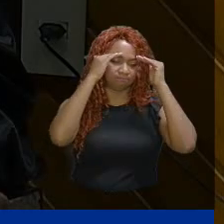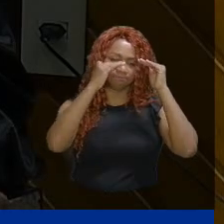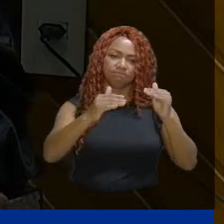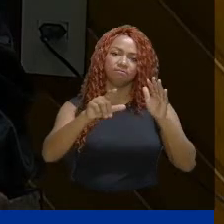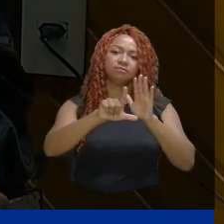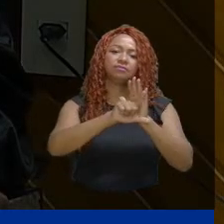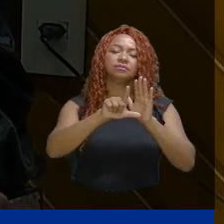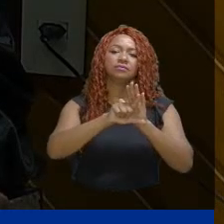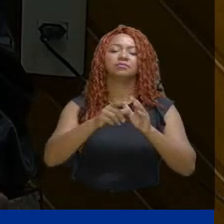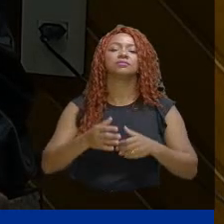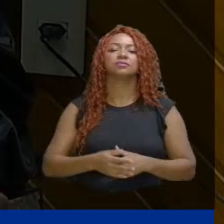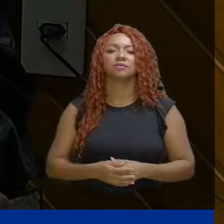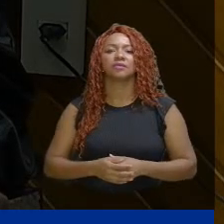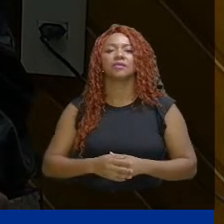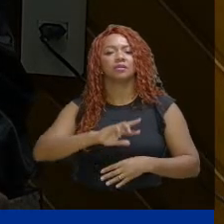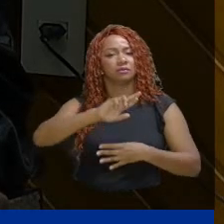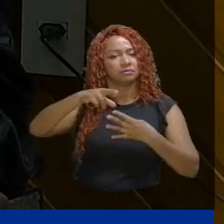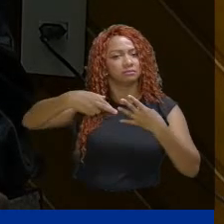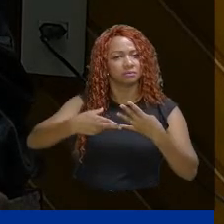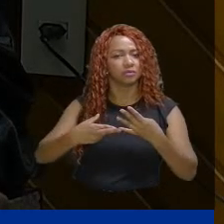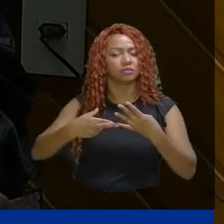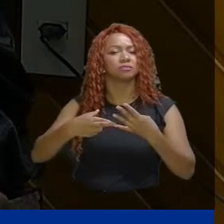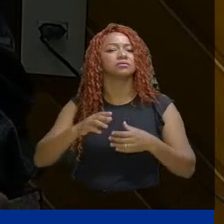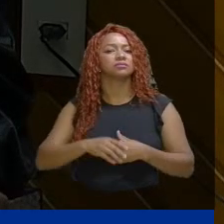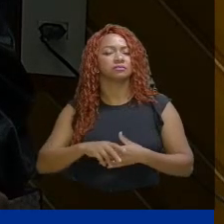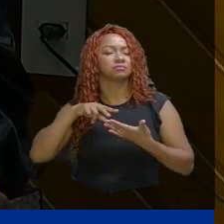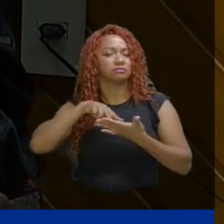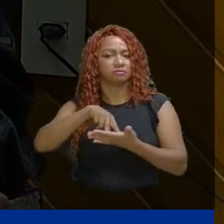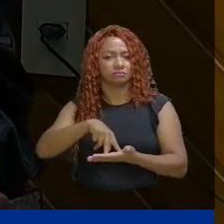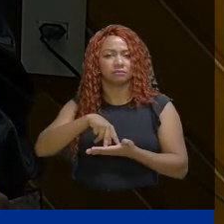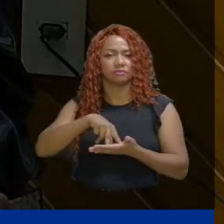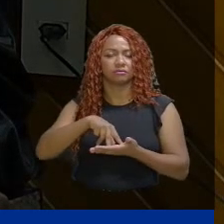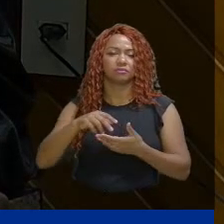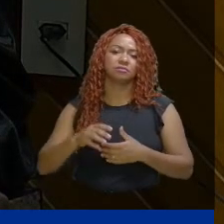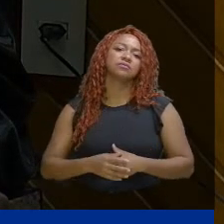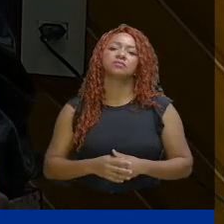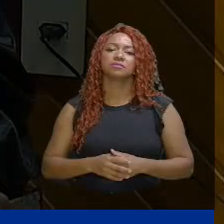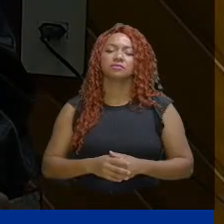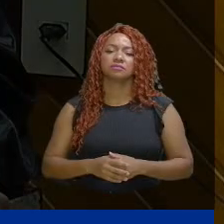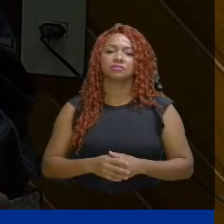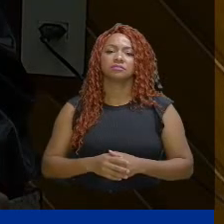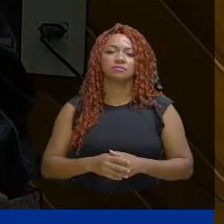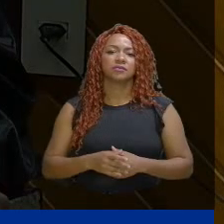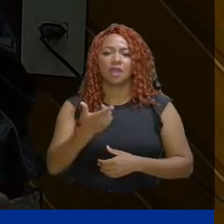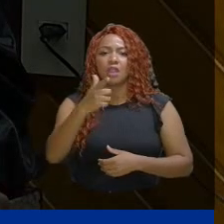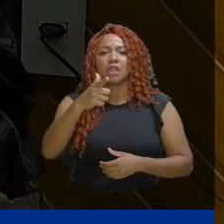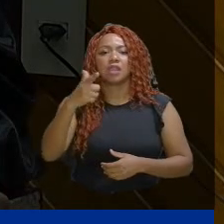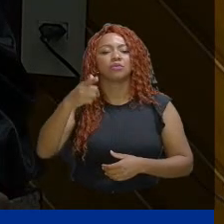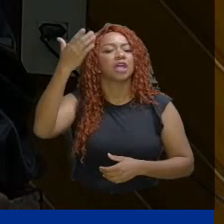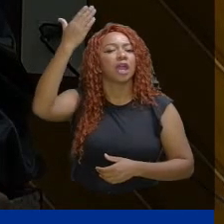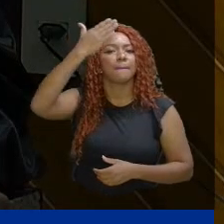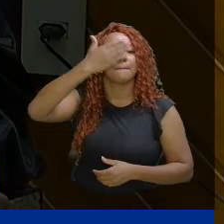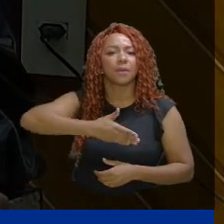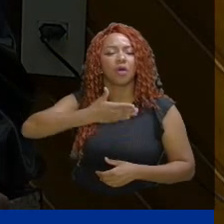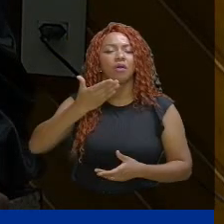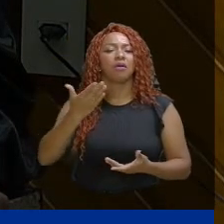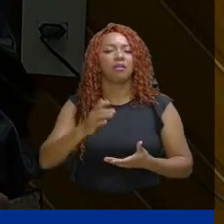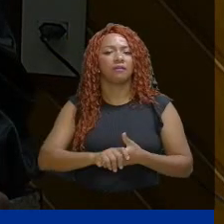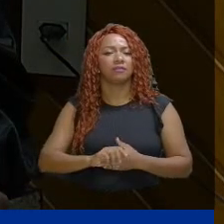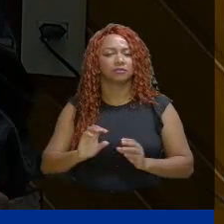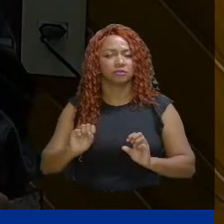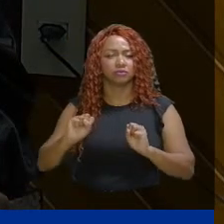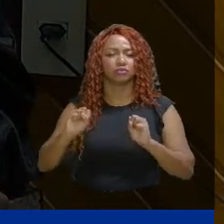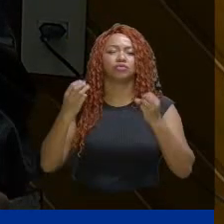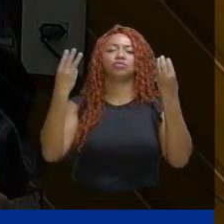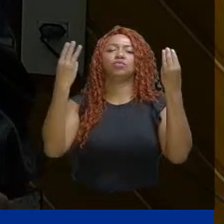Eleitoral. Em suas razões recursais, o recorrente sustenta, síntese, a inexistência de prova inequívoca da